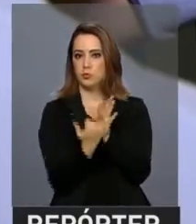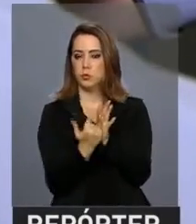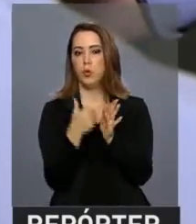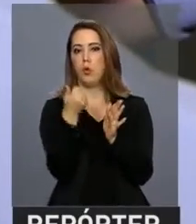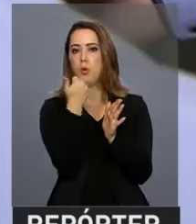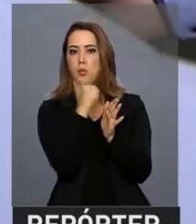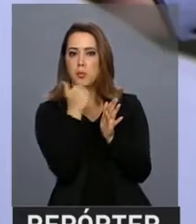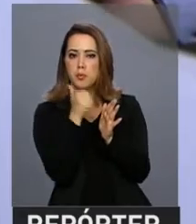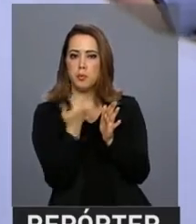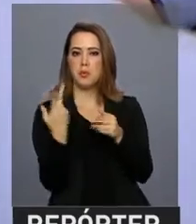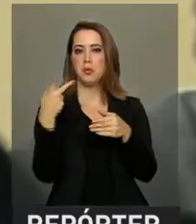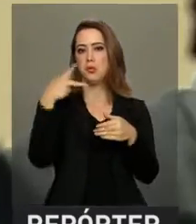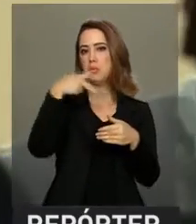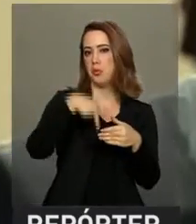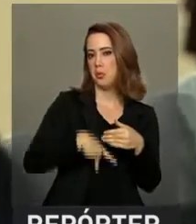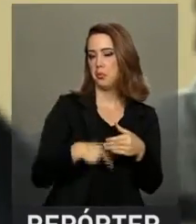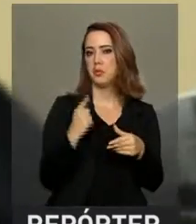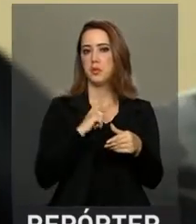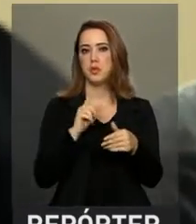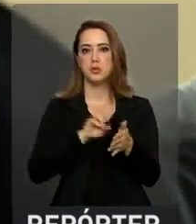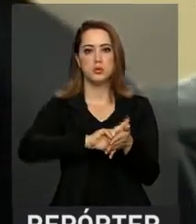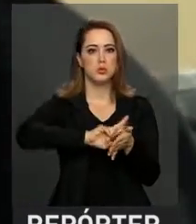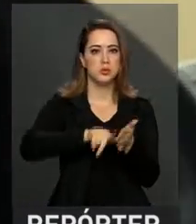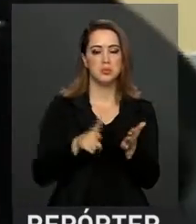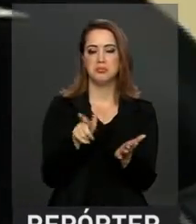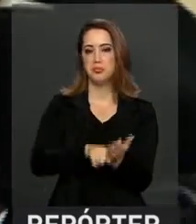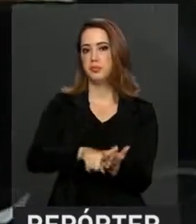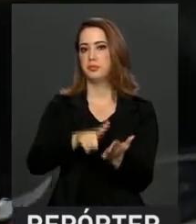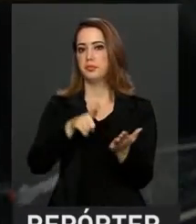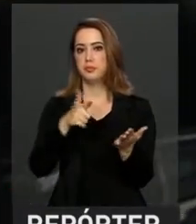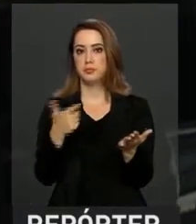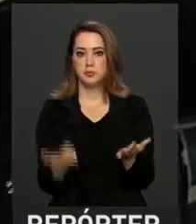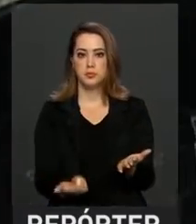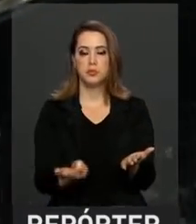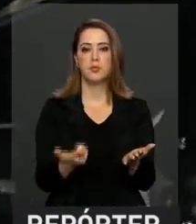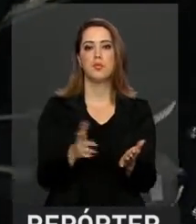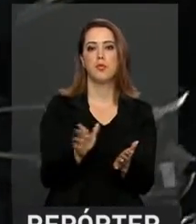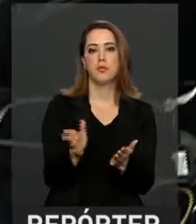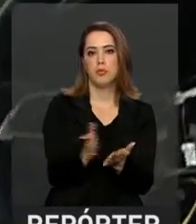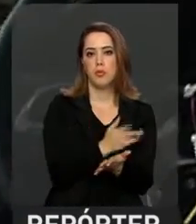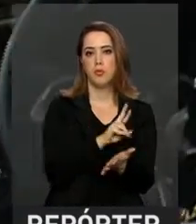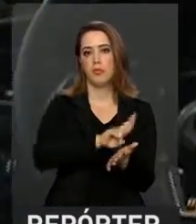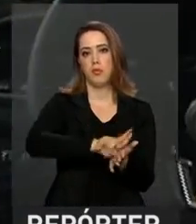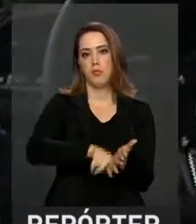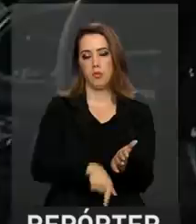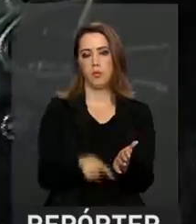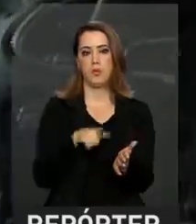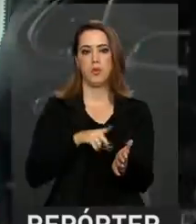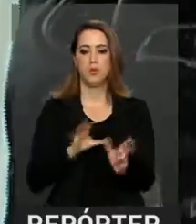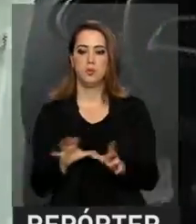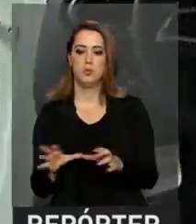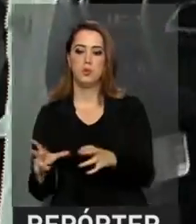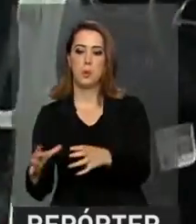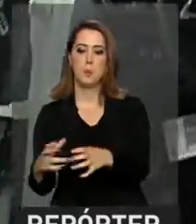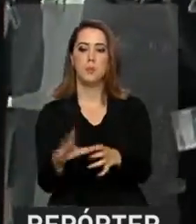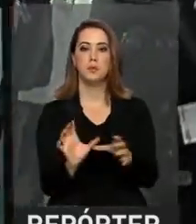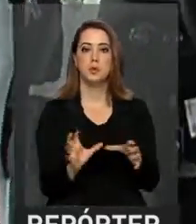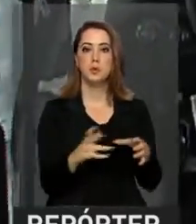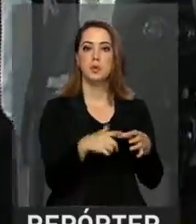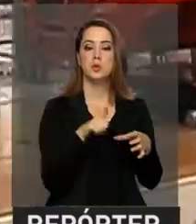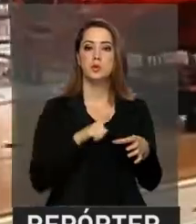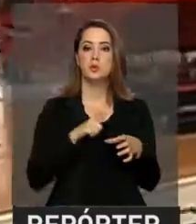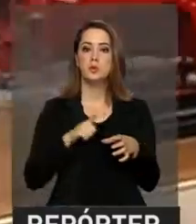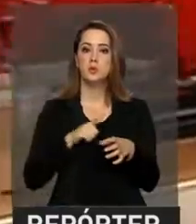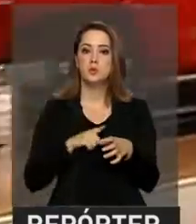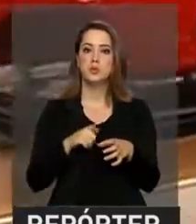ao petróleo e a produtos de papel e de celulose. Renata, entre as grandes categorias econômicas, os bens de capital foram os que